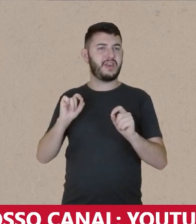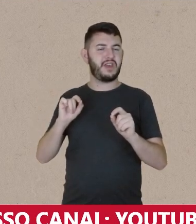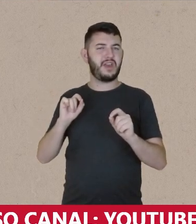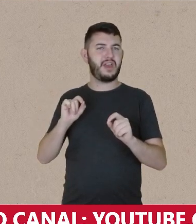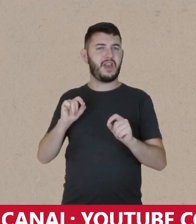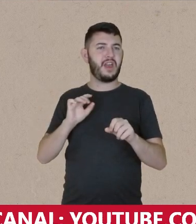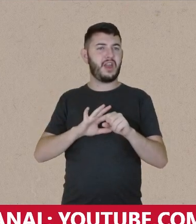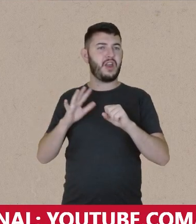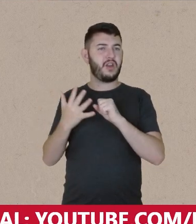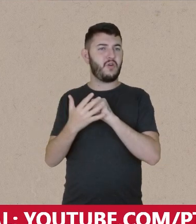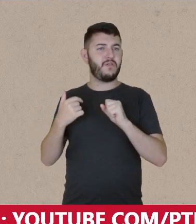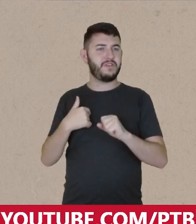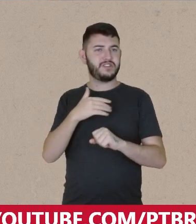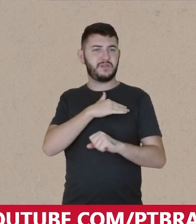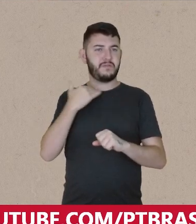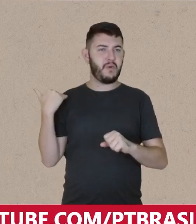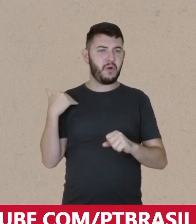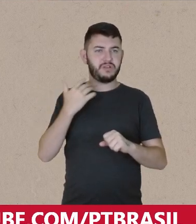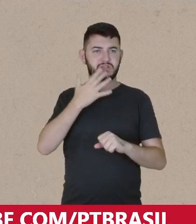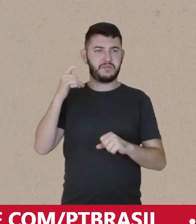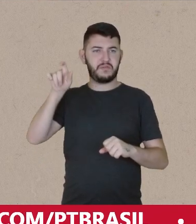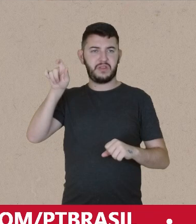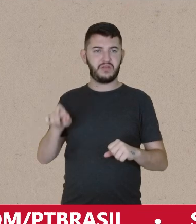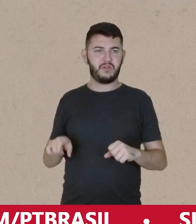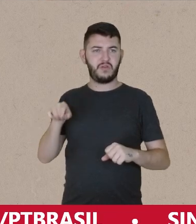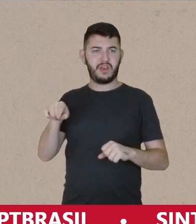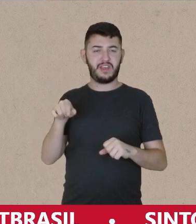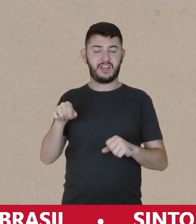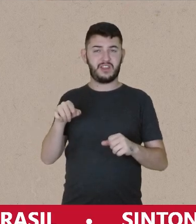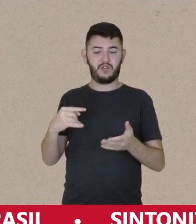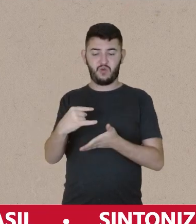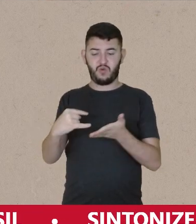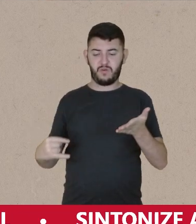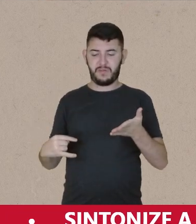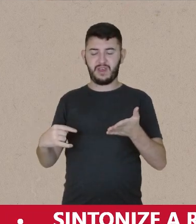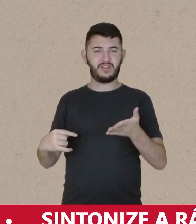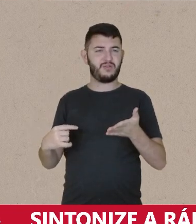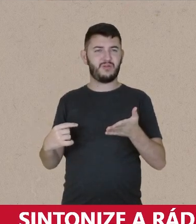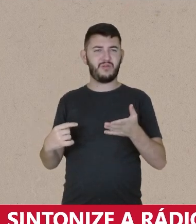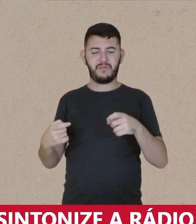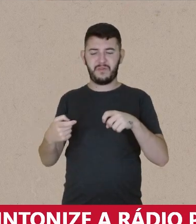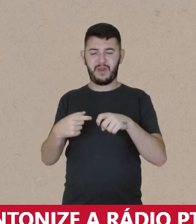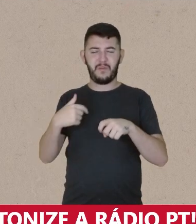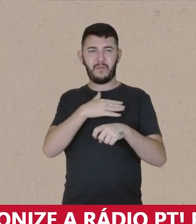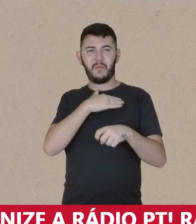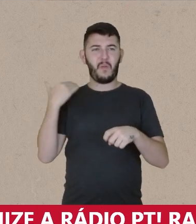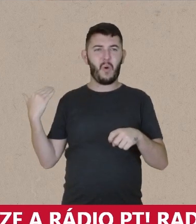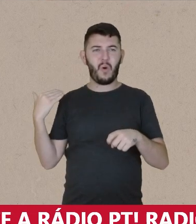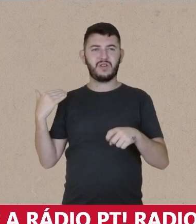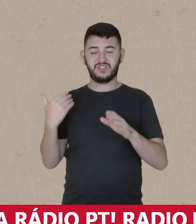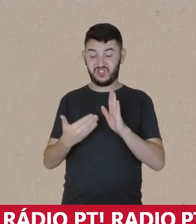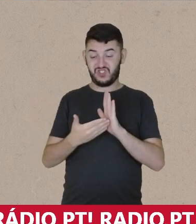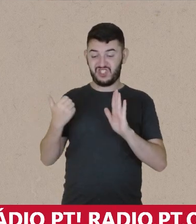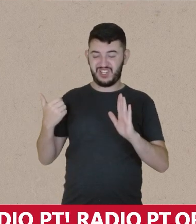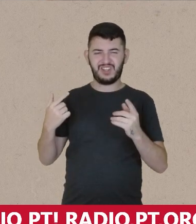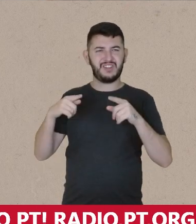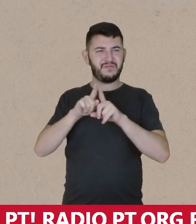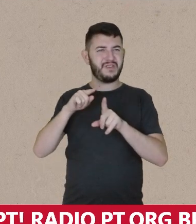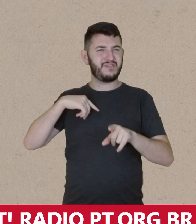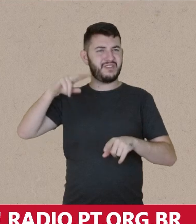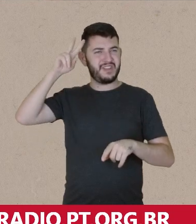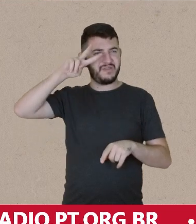como causa-morte do seu atestado de óbito, eu me lembrei daquele momento também